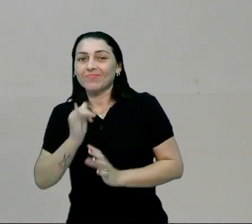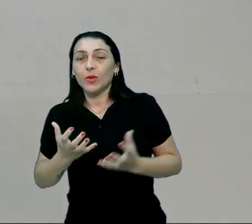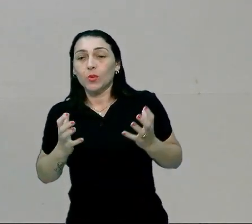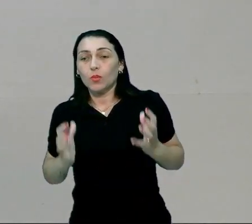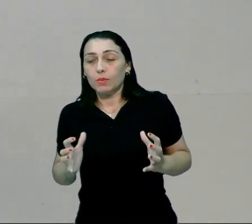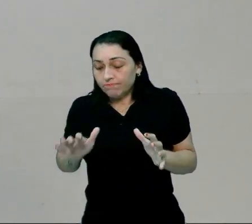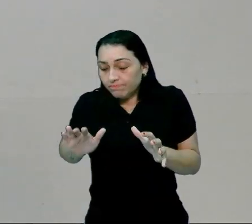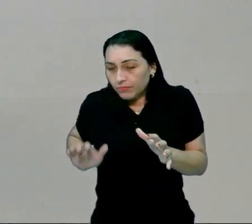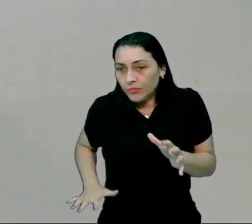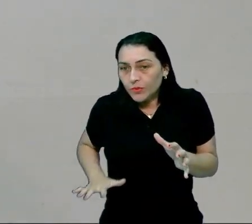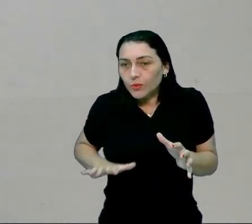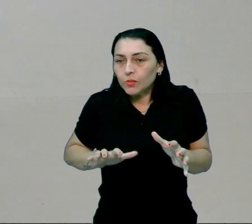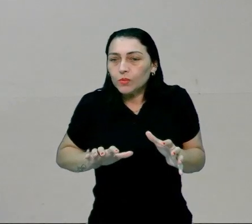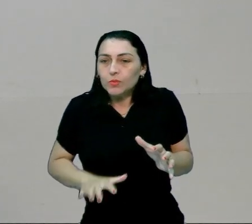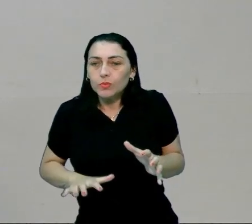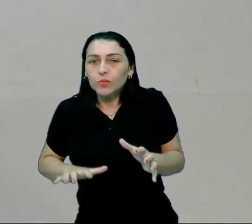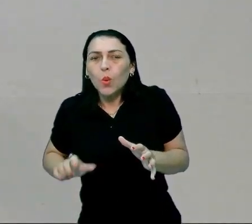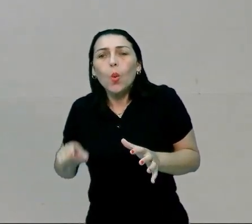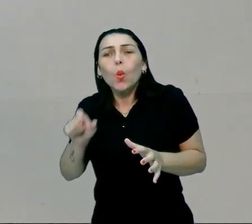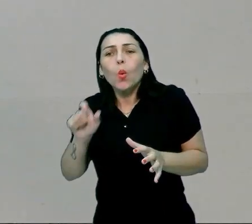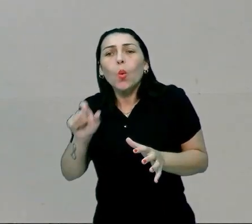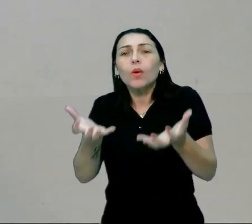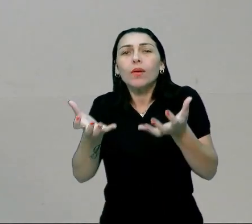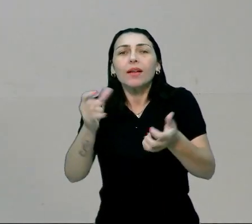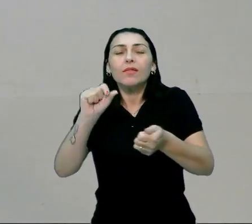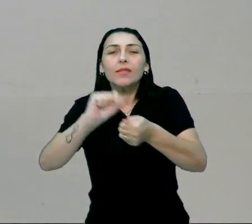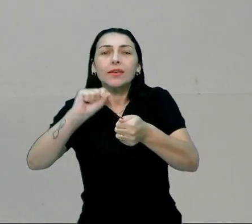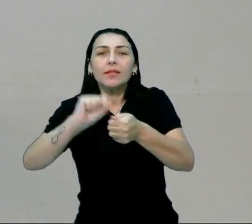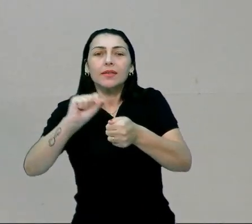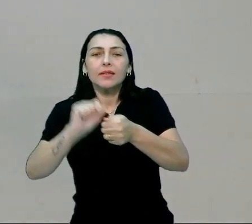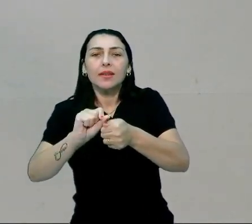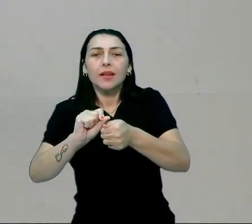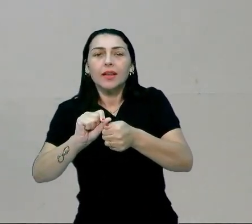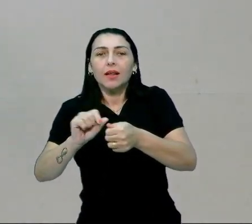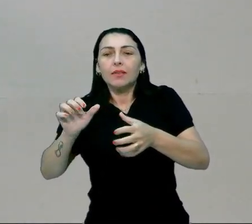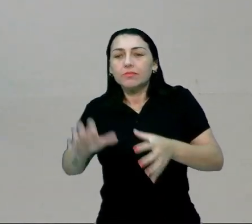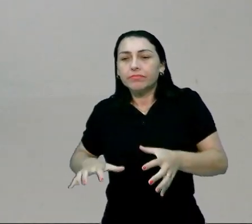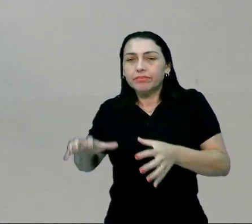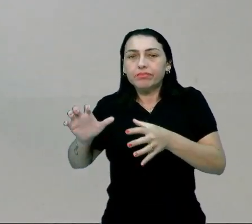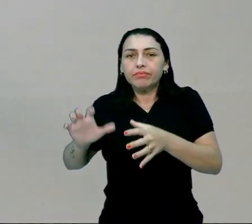com a bola. Quando eu vou driblar, o que eu quero fazer? Eu estou com a